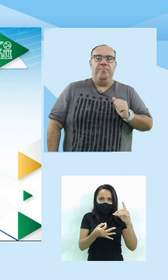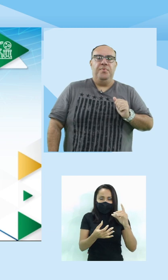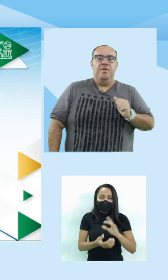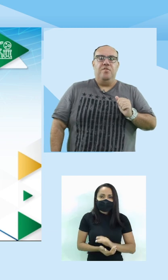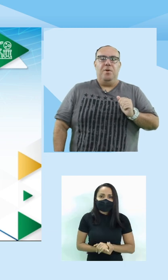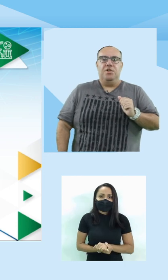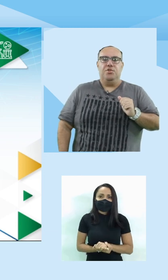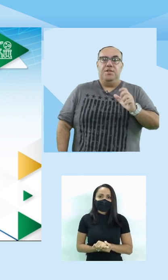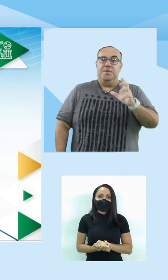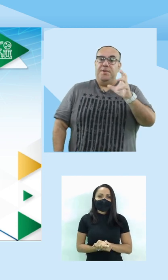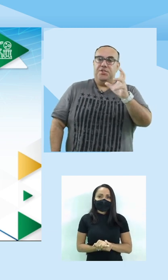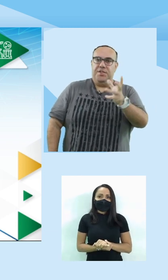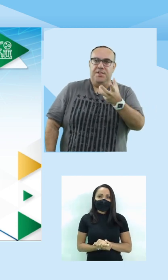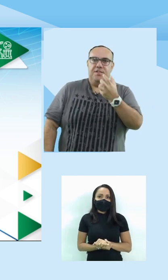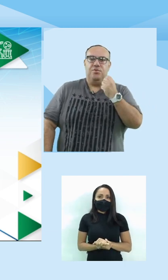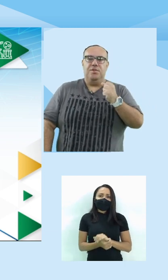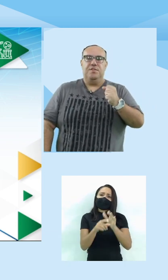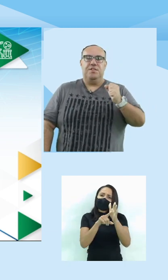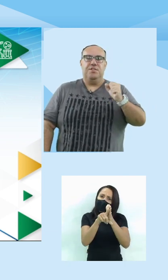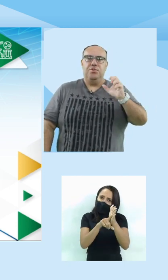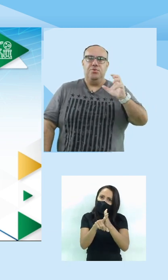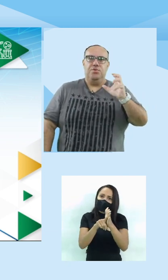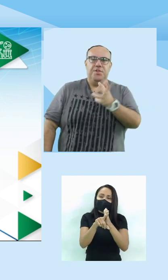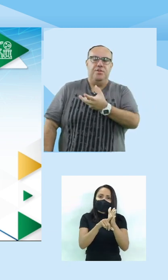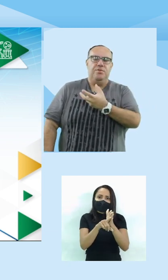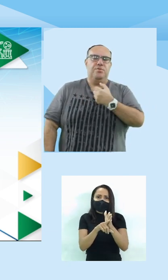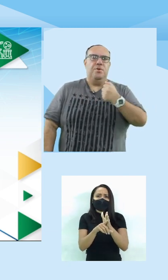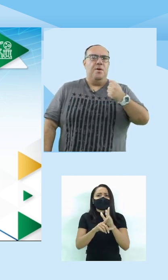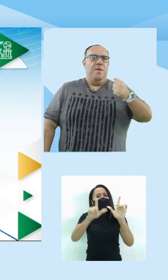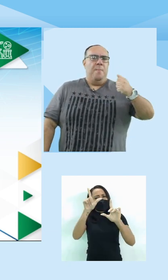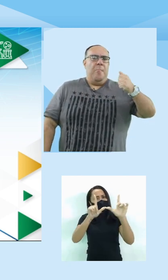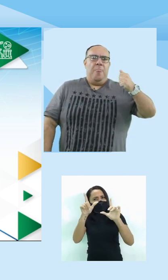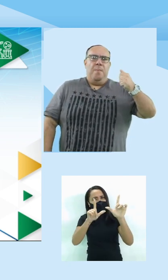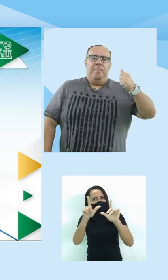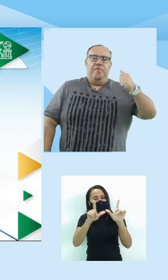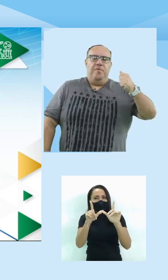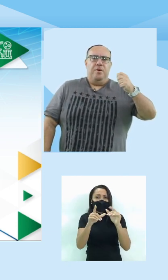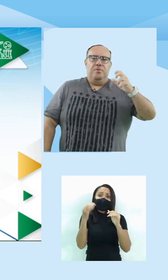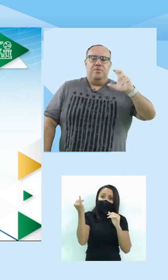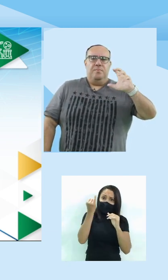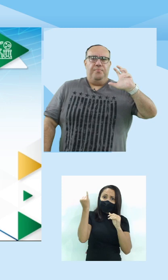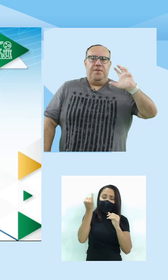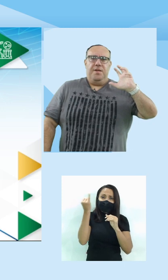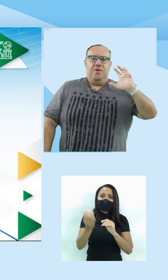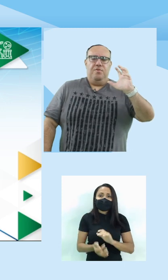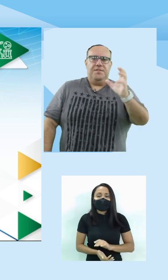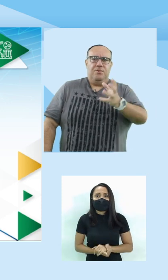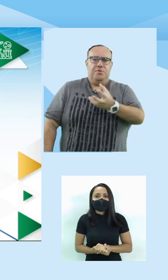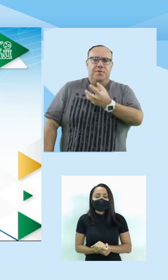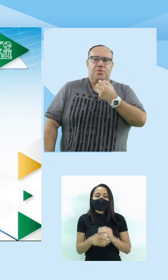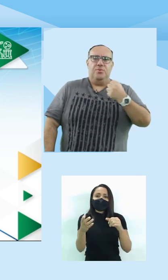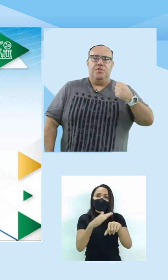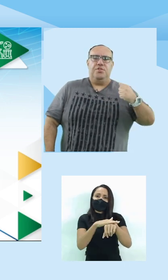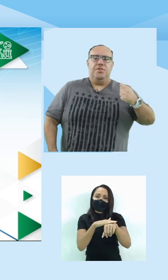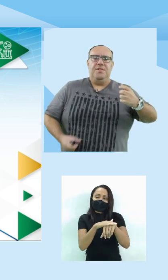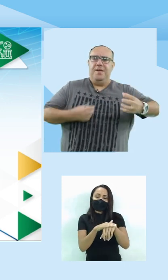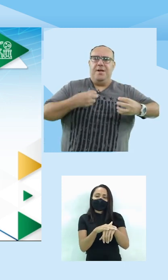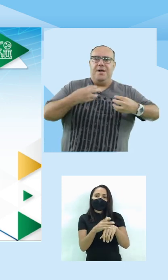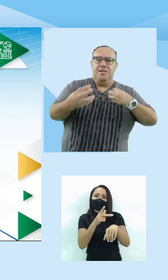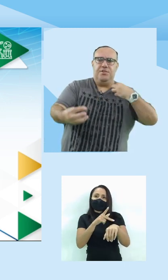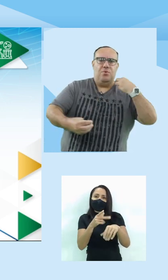certo? Vamos lá, estudante, pesquisem, estudantes, assistam os vídeos, vão conversar com as